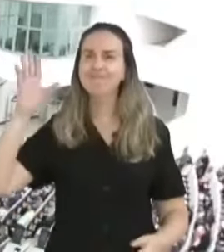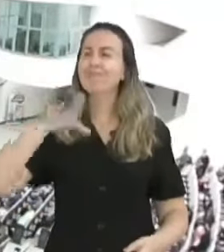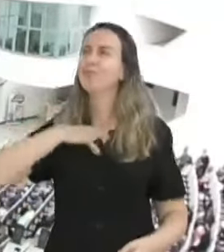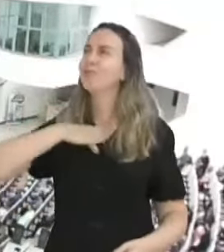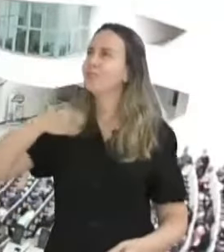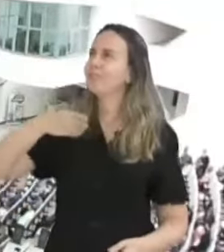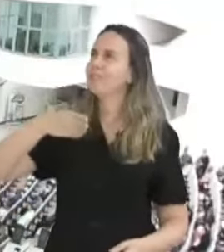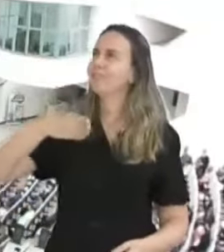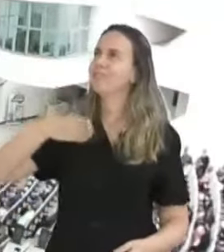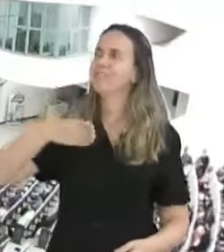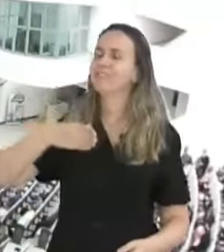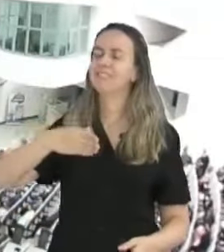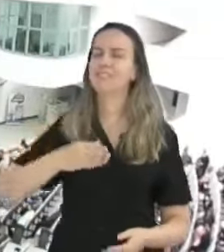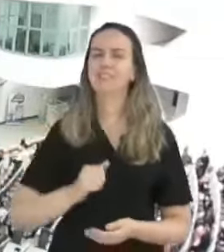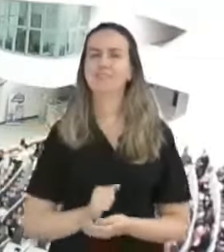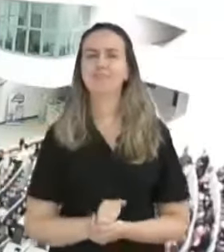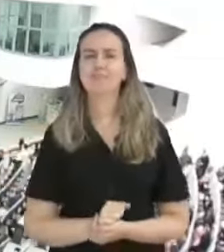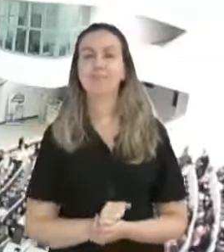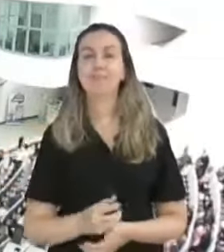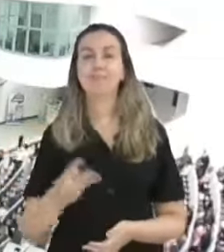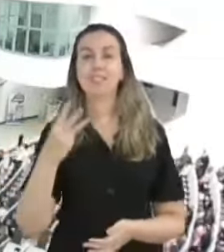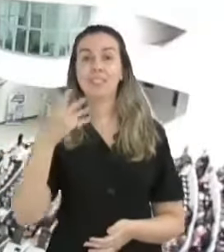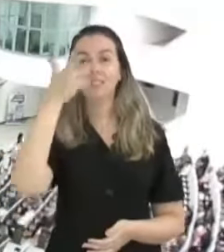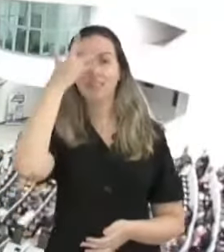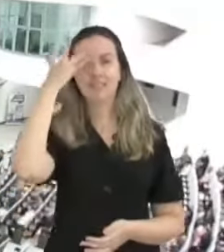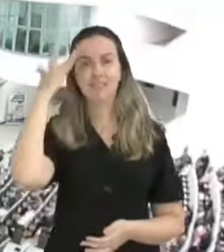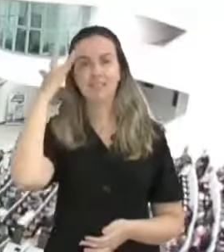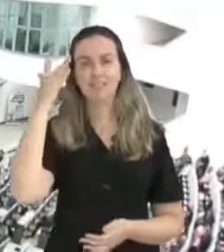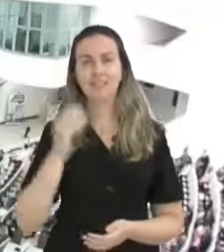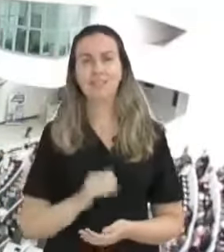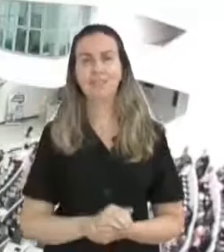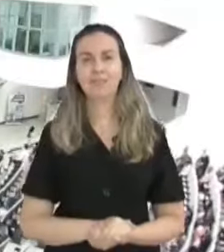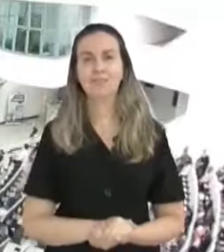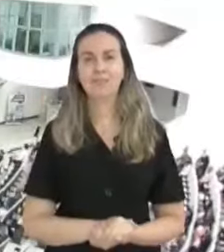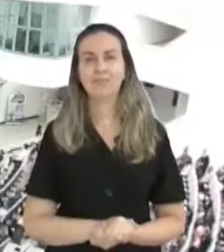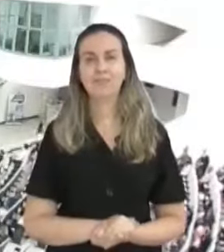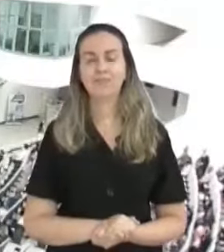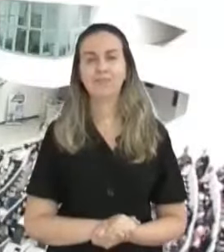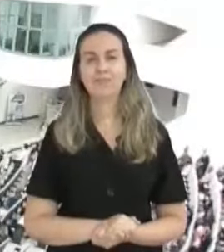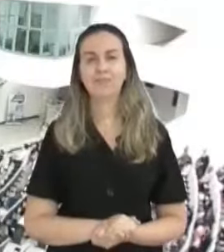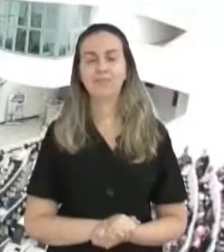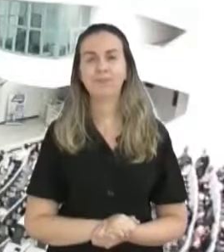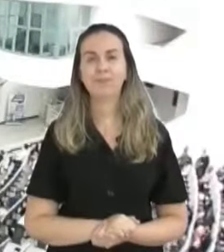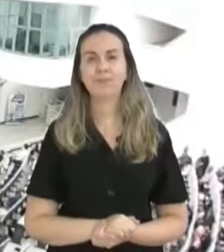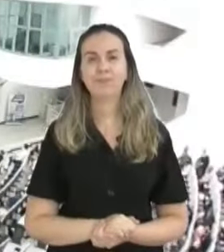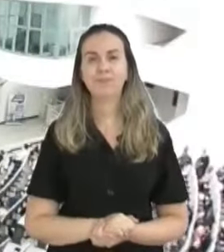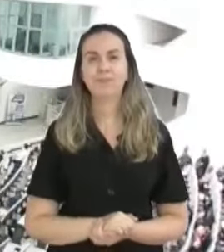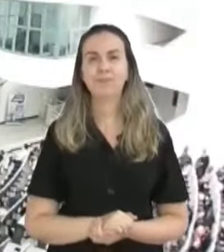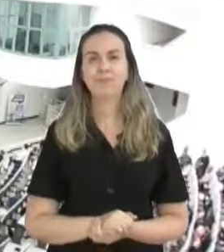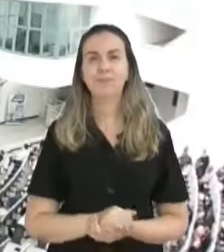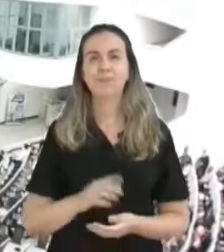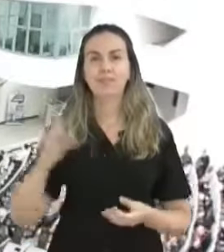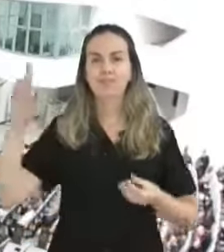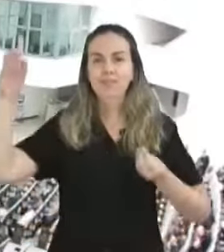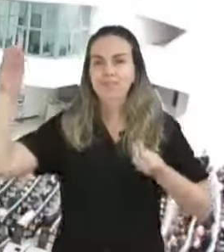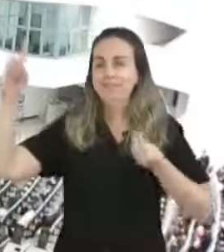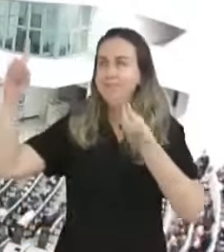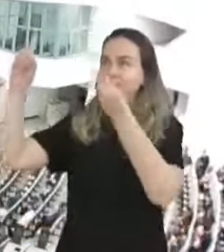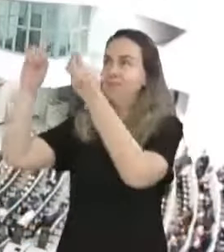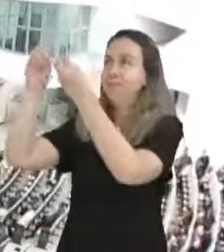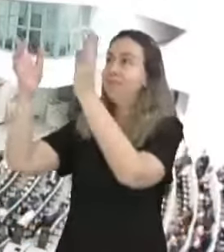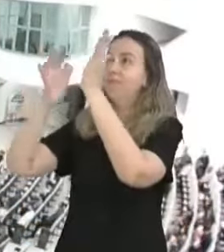você está e venha. Aonde está a terceira pessoa que gostaria de se entregar para